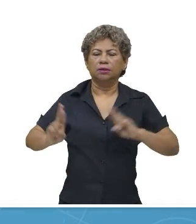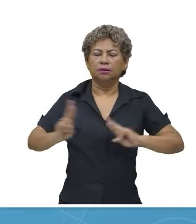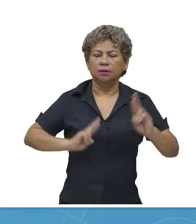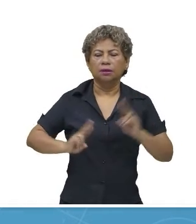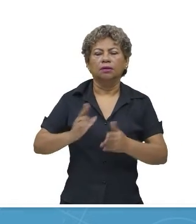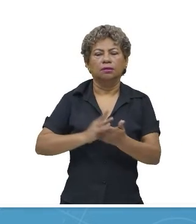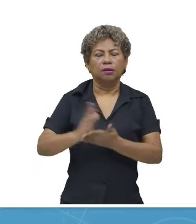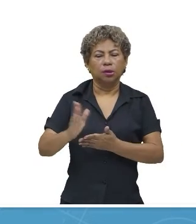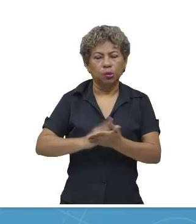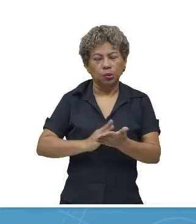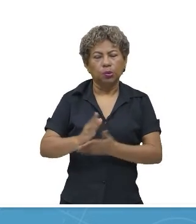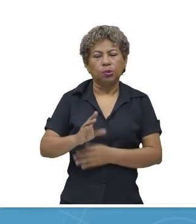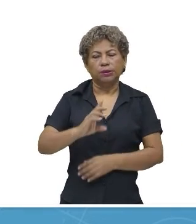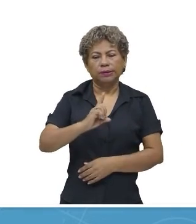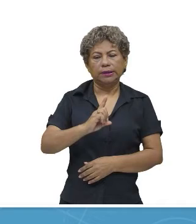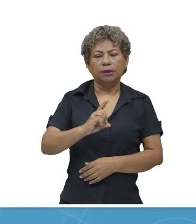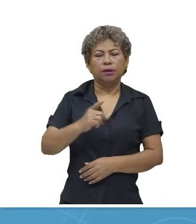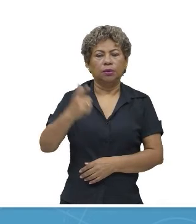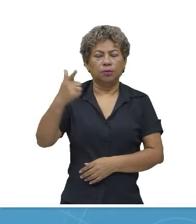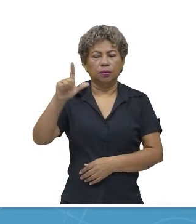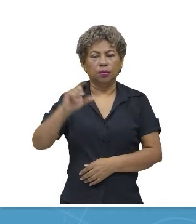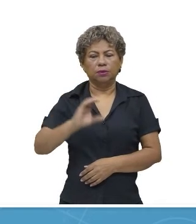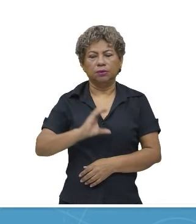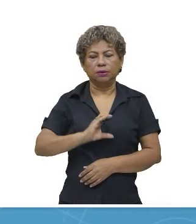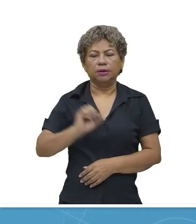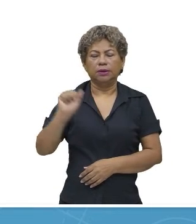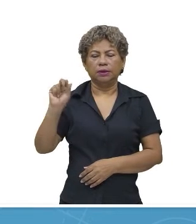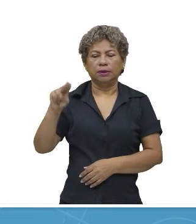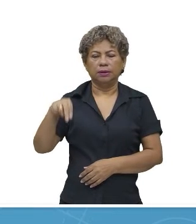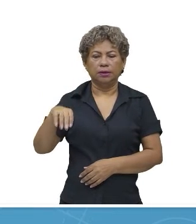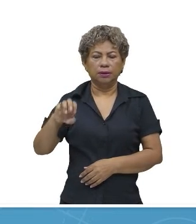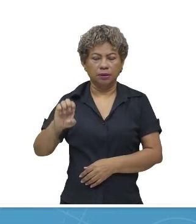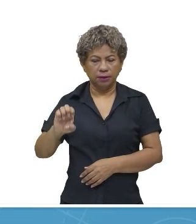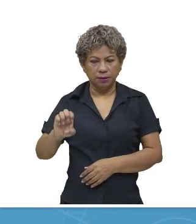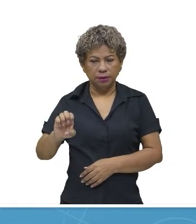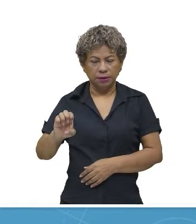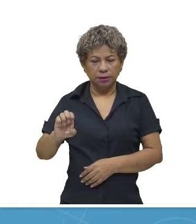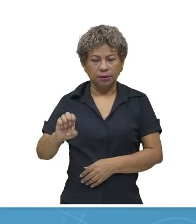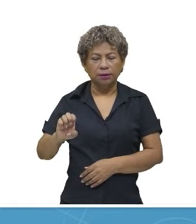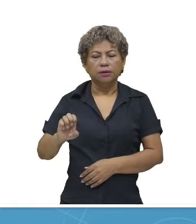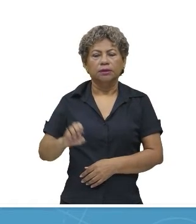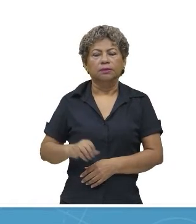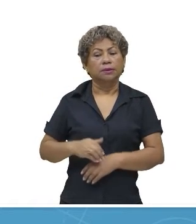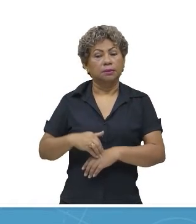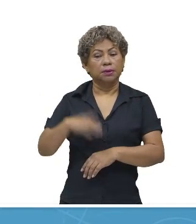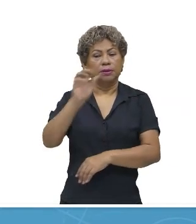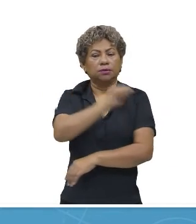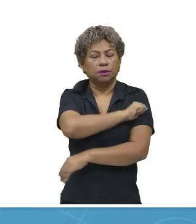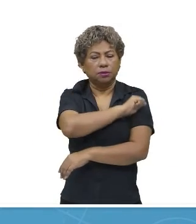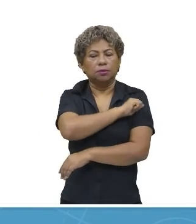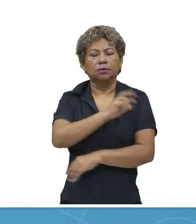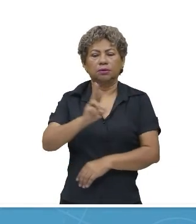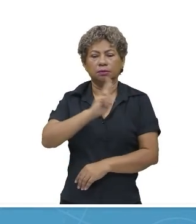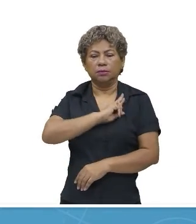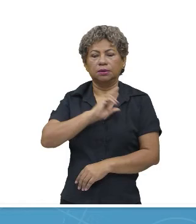alguns responderam a letra C, tem a Anne, mas a maioria está aqui na letra D, né? Vamos então